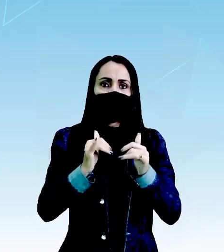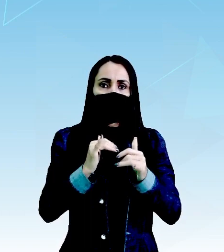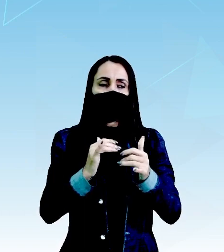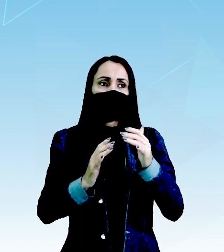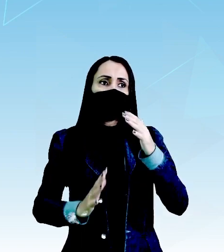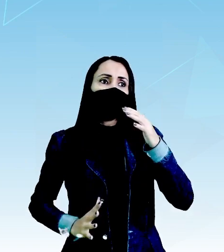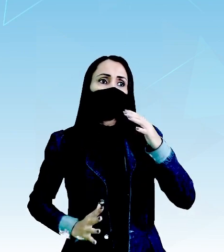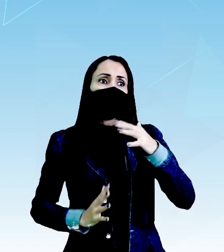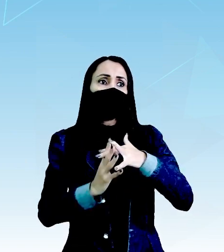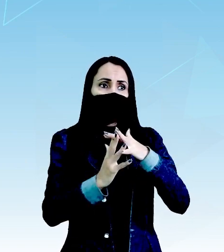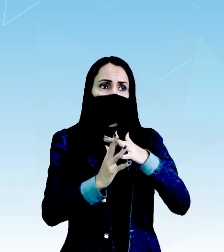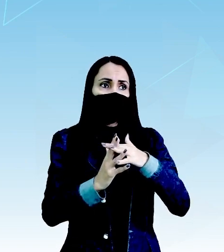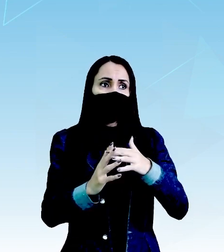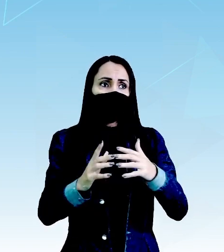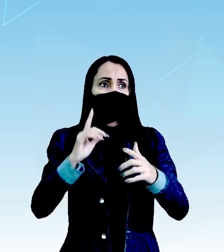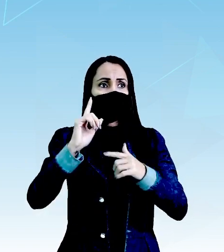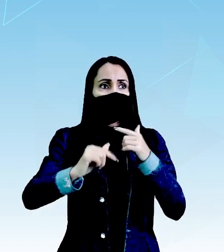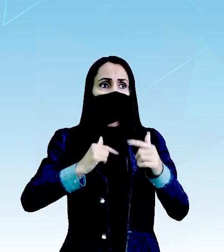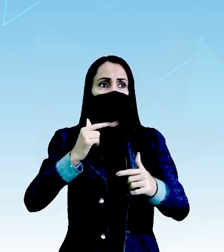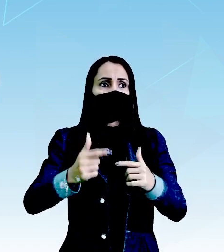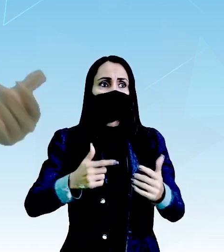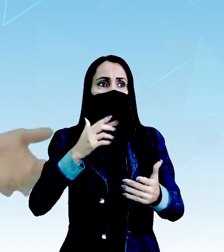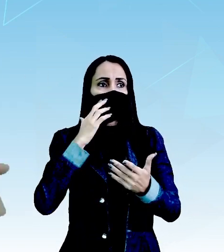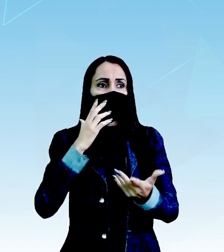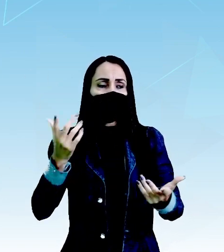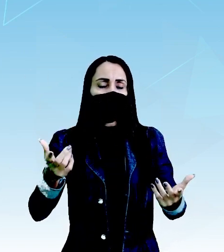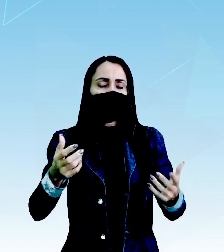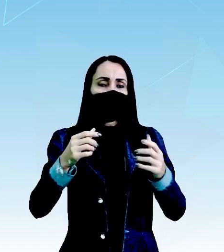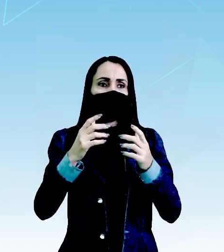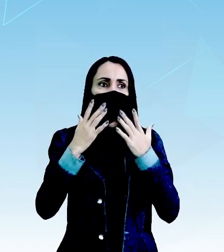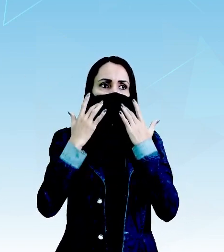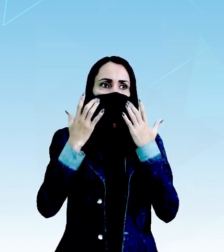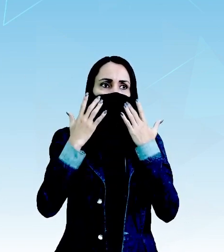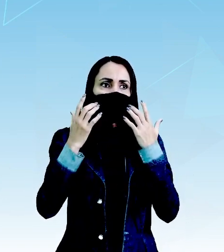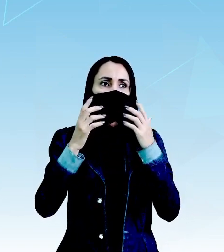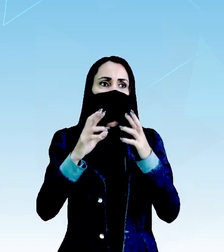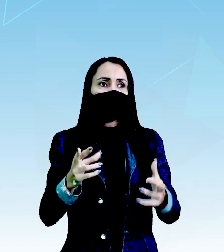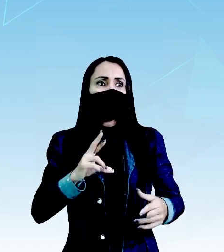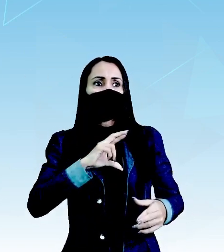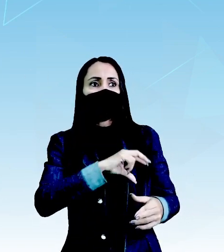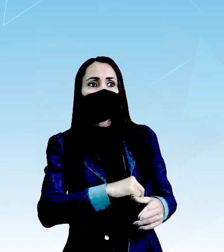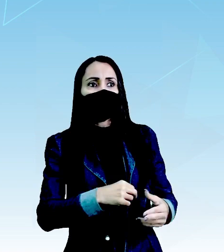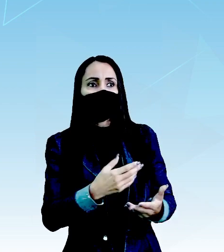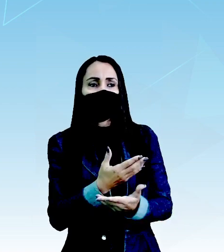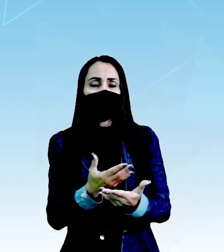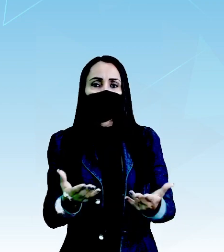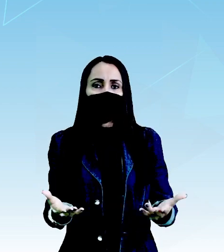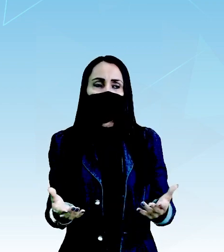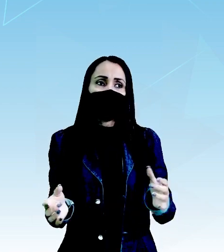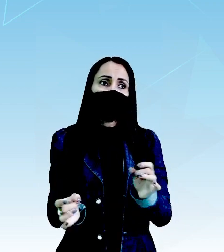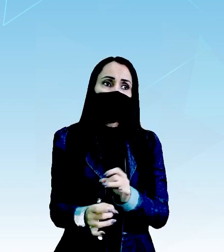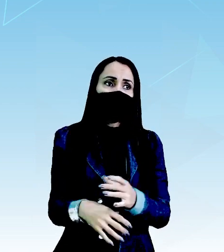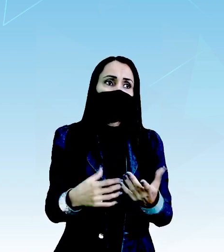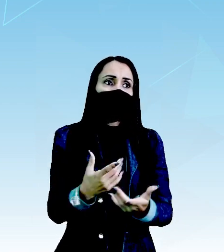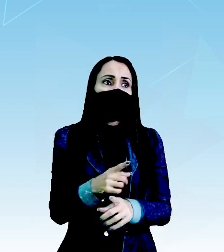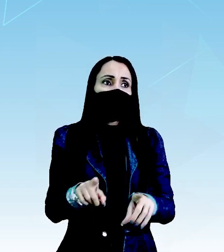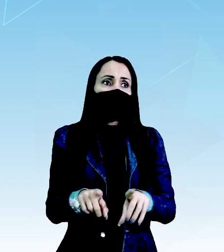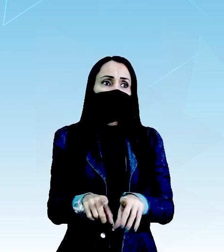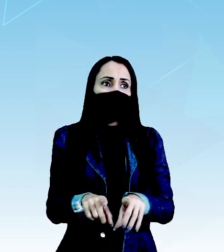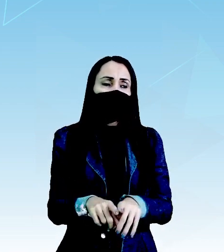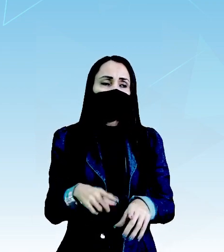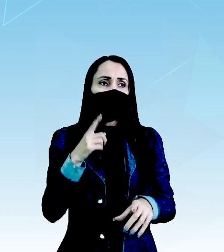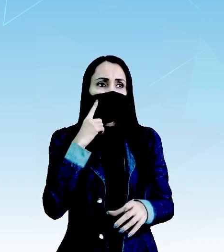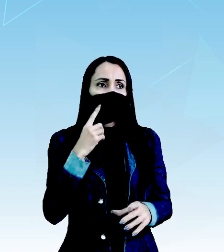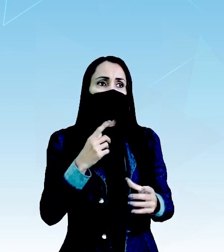auge. Depois do clímax, a obra, a peça, o romance tende a acabar. Já no caso da comédia, são